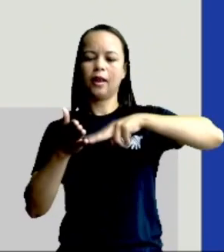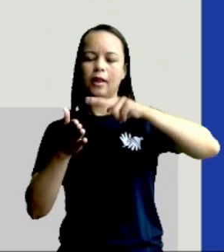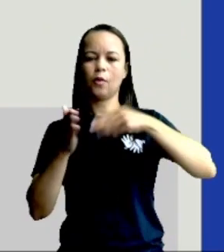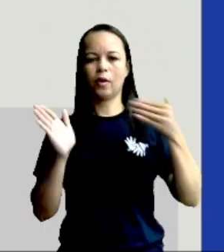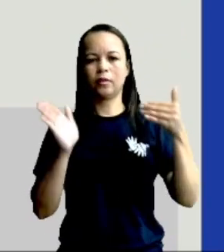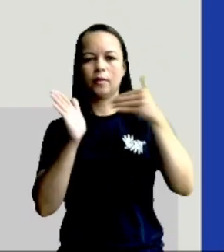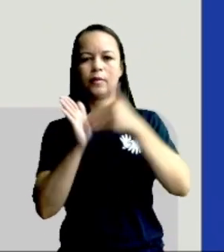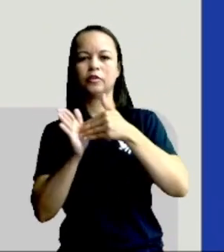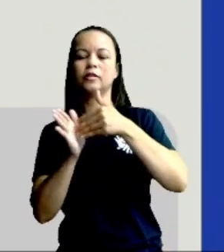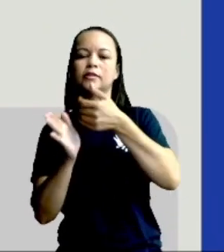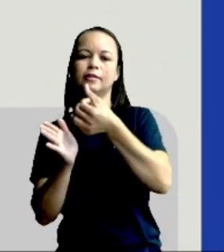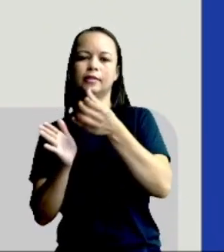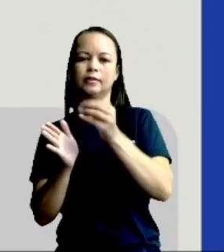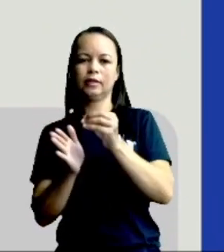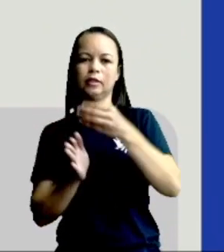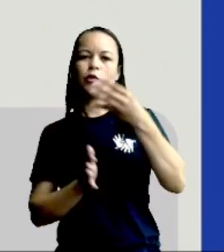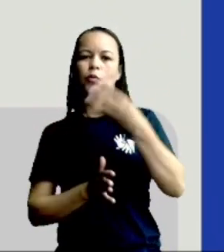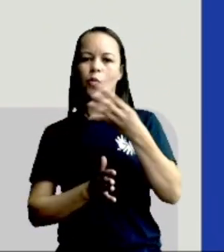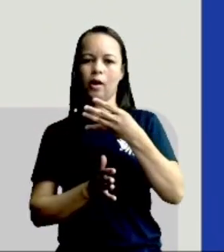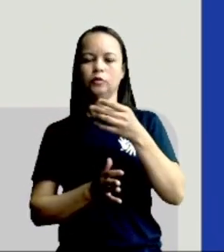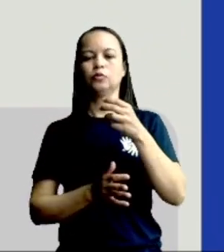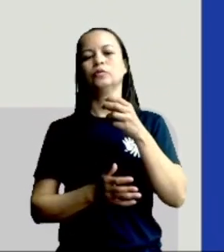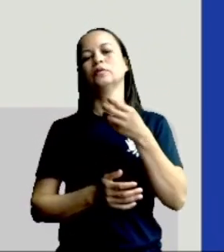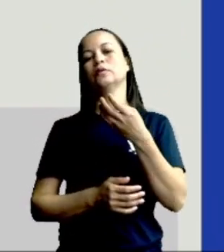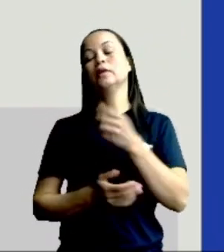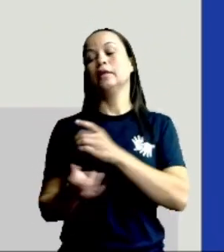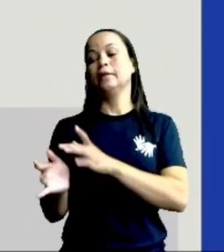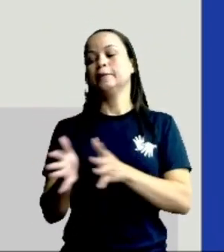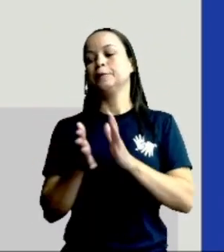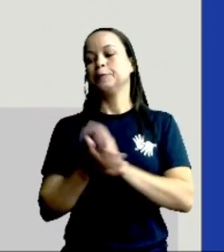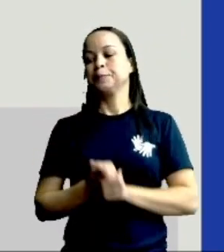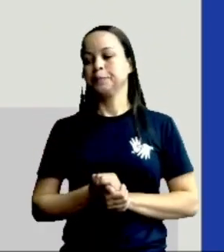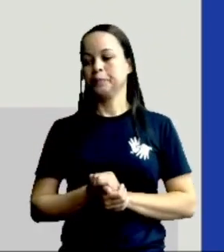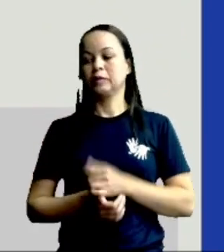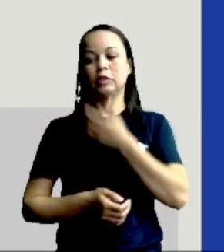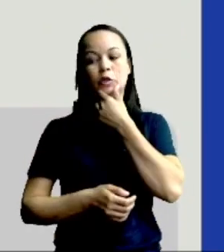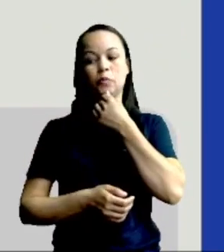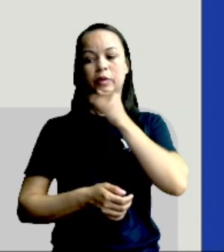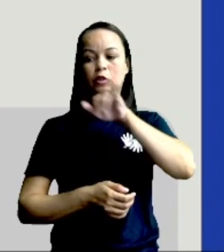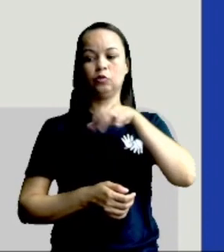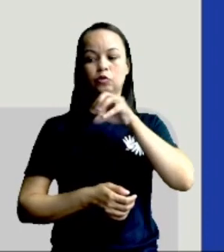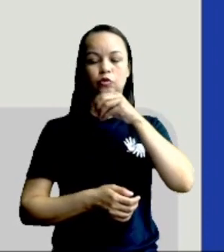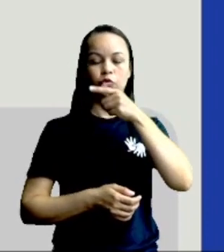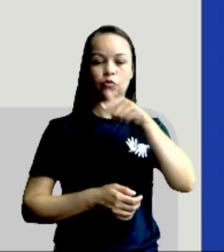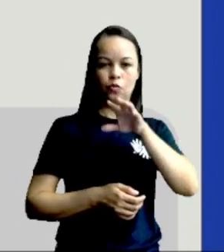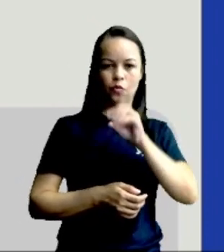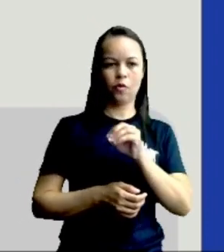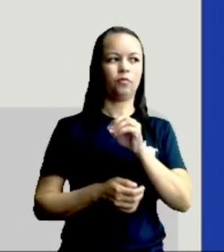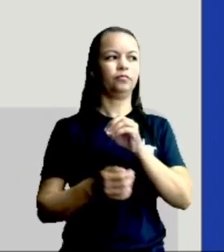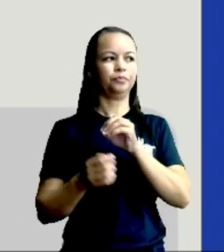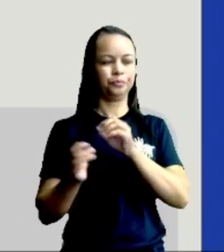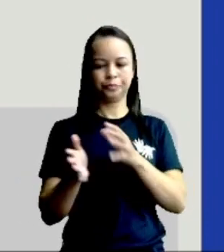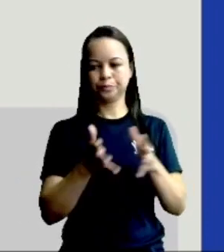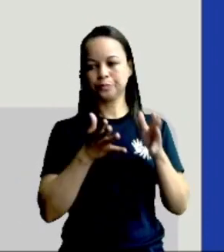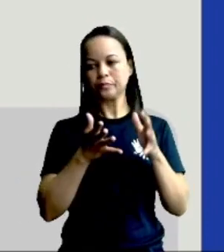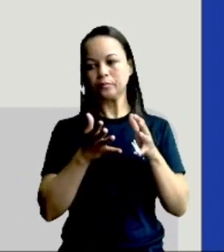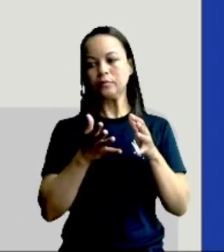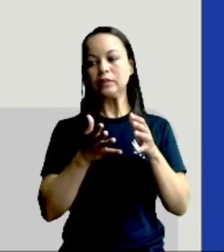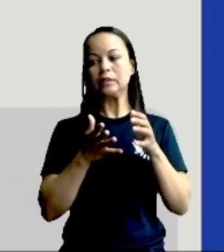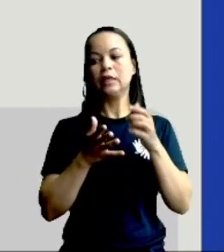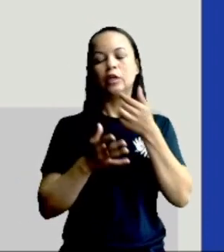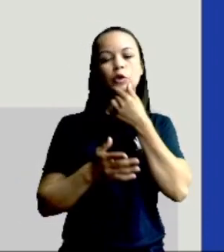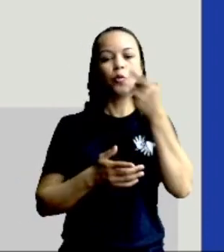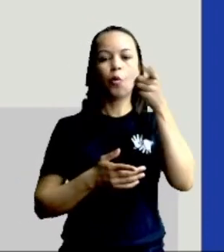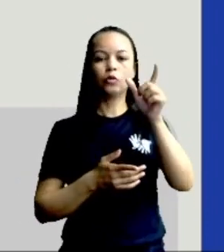agora descobrir João e Lucas. João, no primeiro dia, leu 35 páginas. E Lucas, no segundo dia, leu o